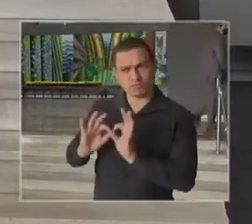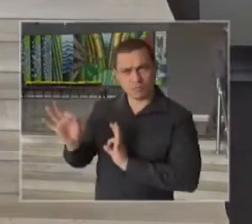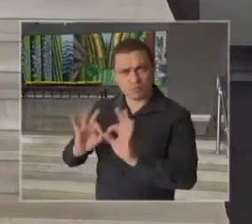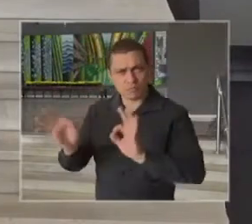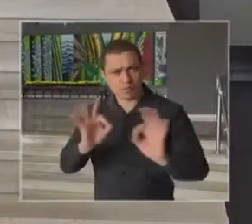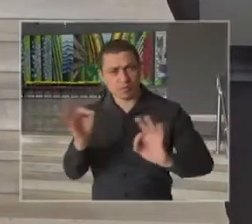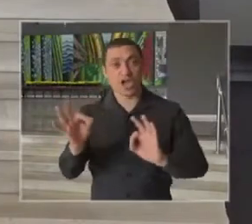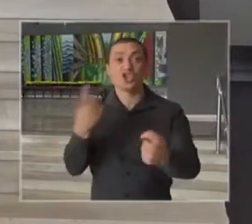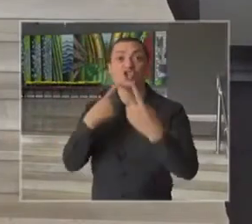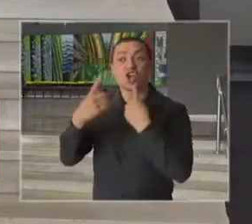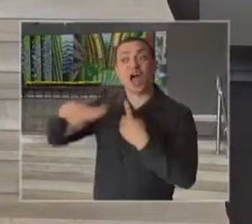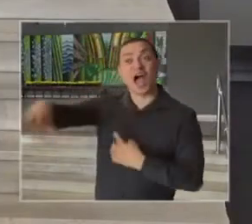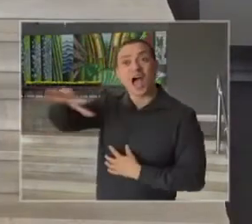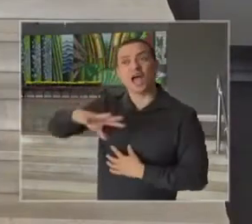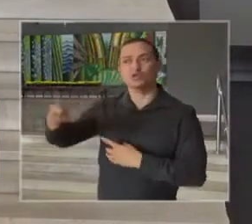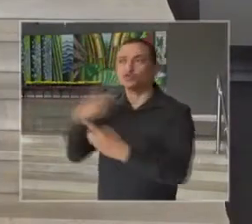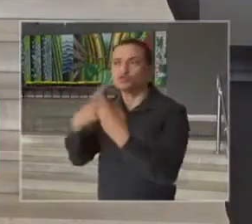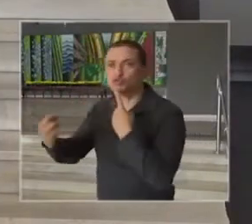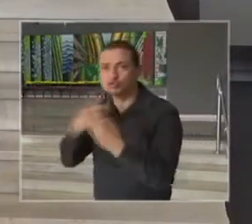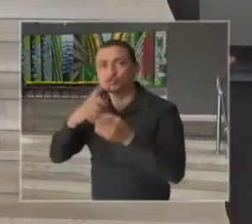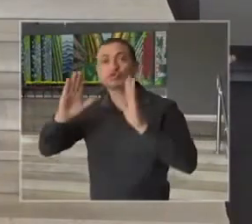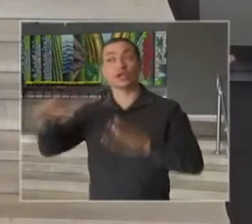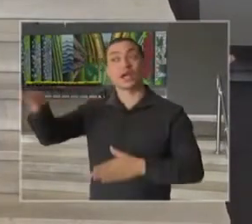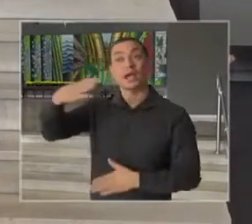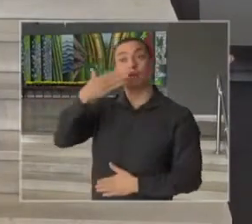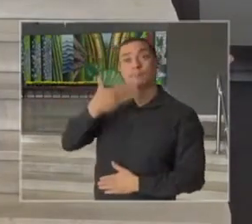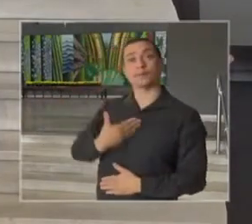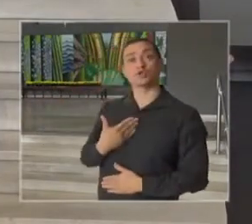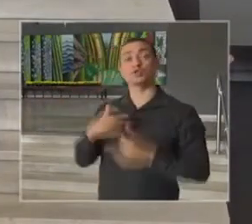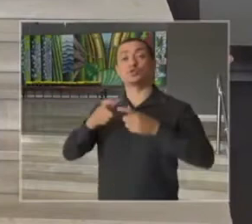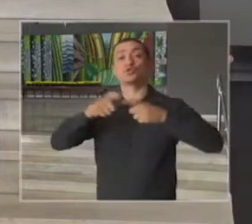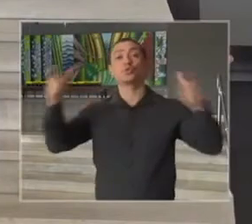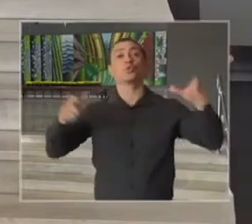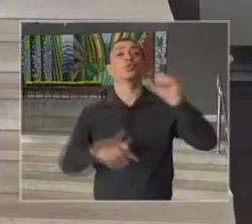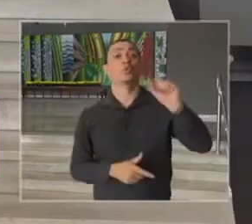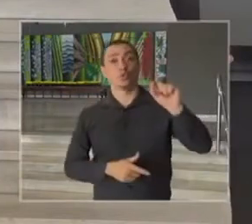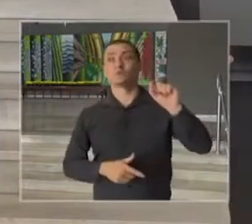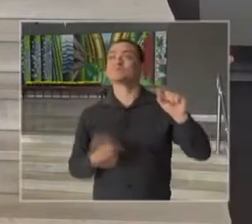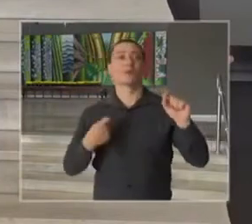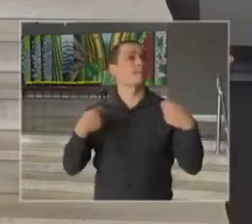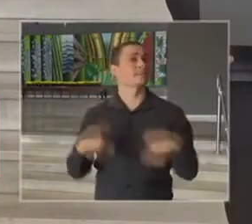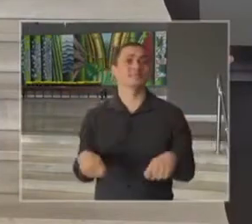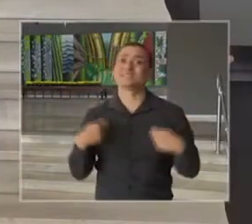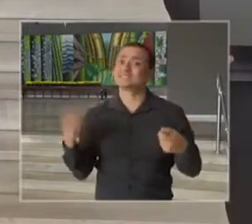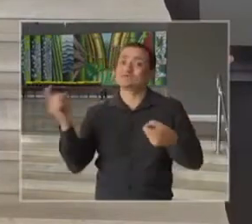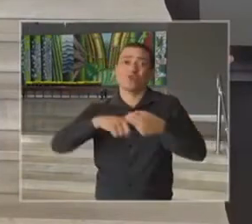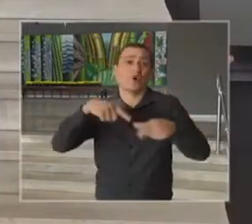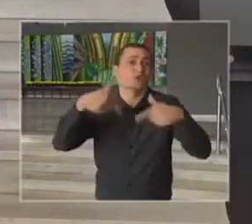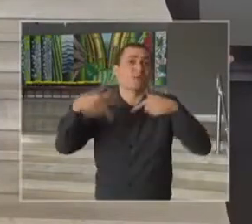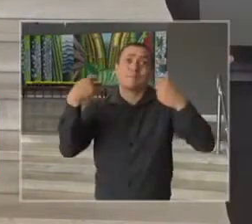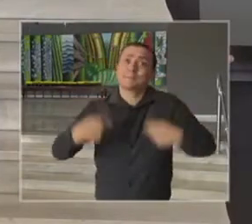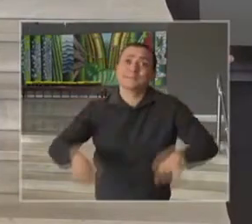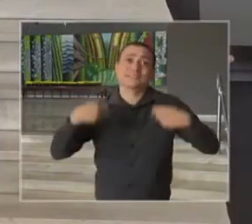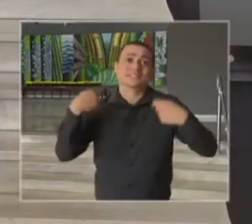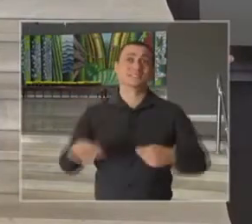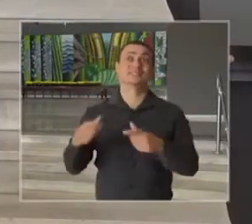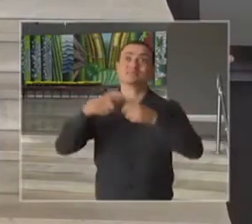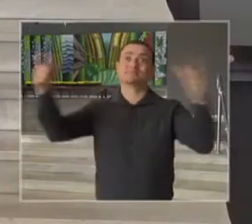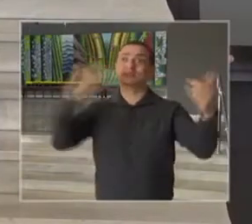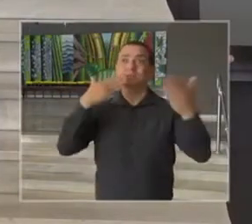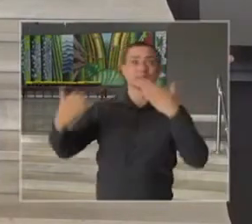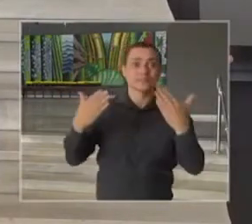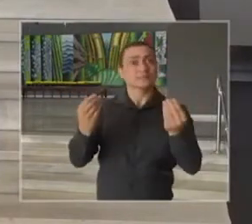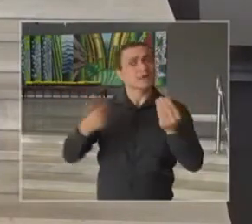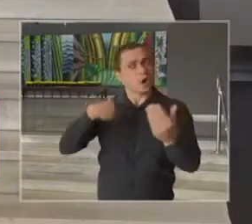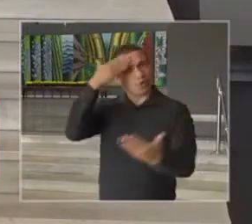com um diálogo com os setores. E o pedido deles, em geral, foi, precisamos retomar nossas atividades, precisamos de um